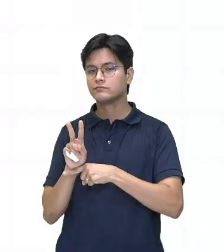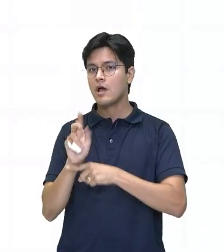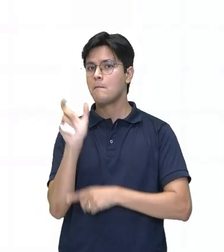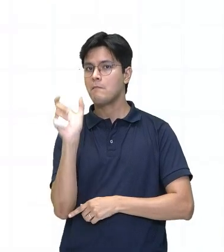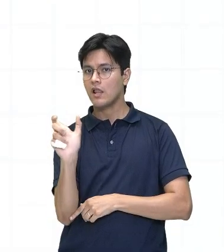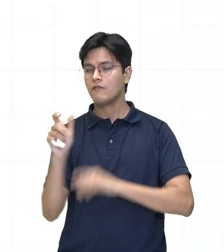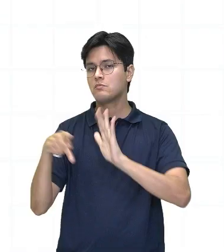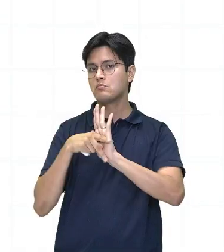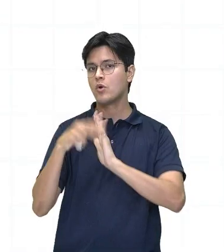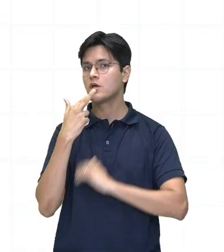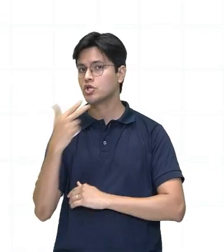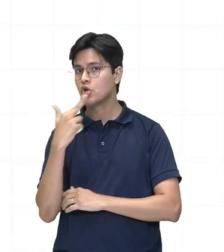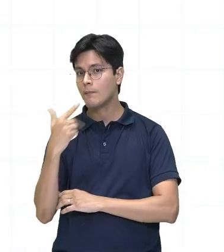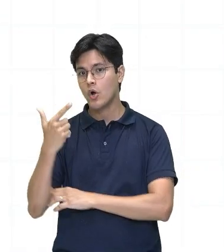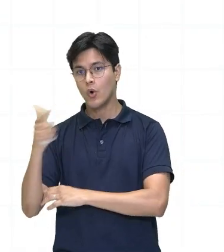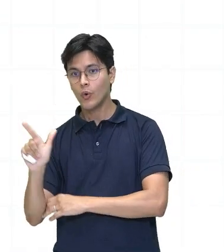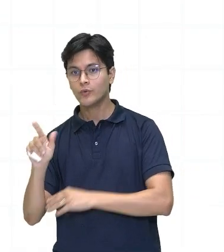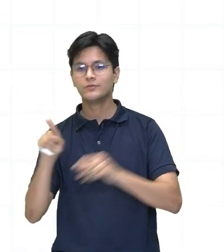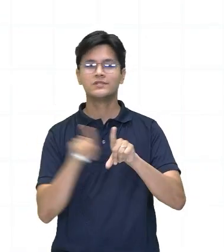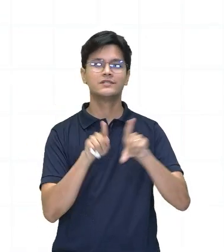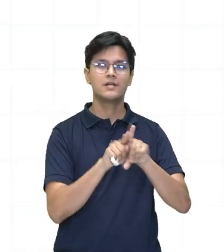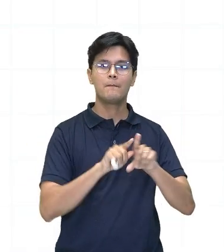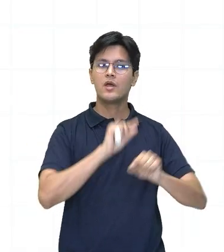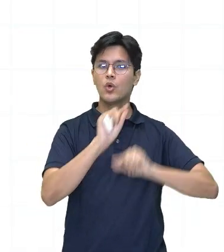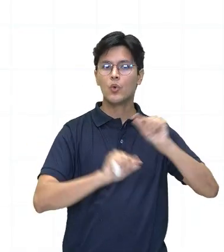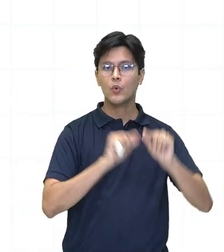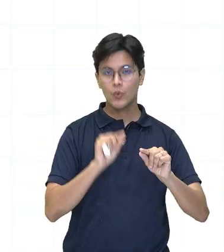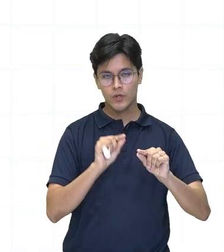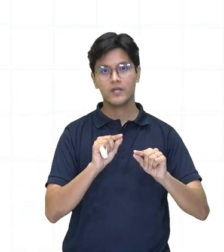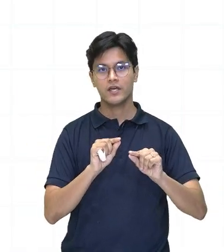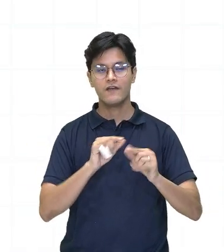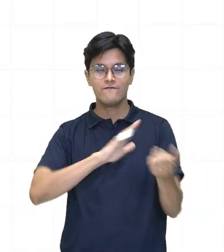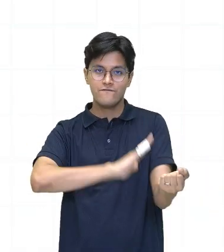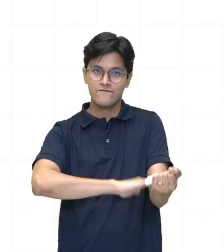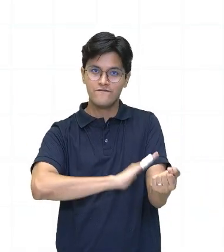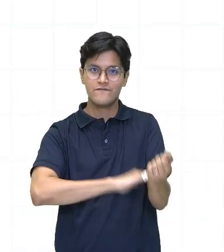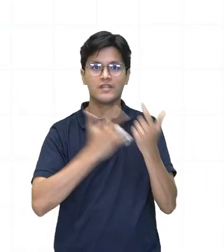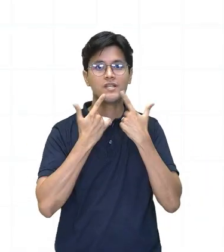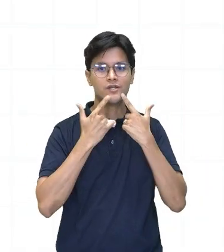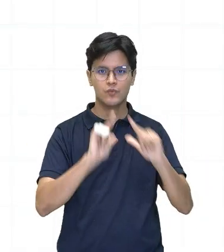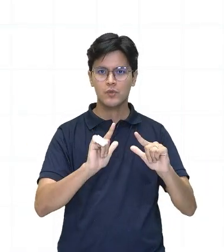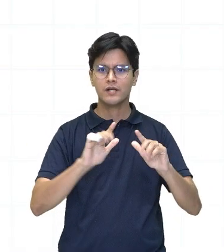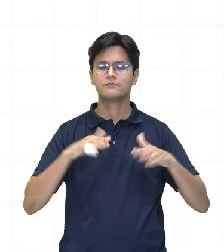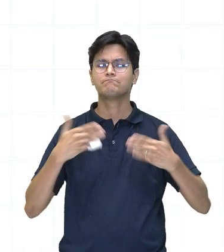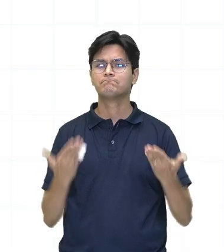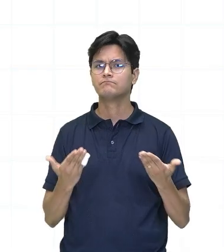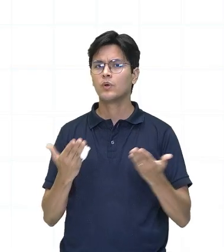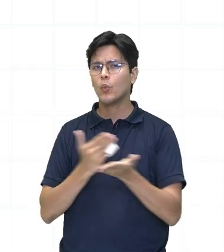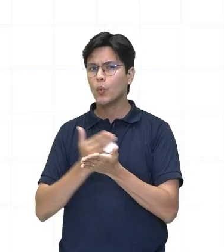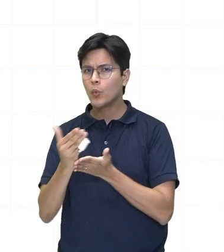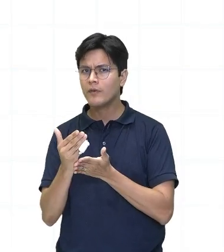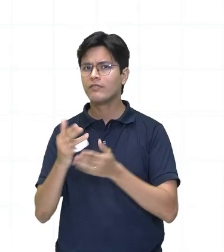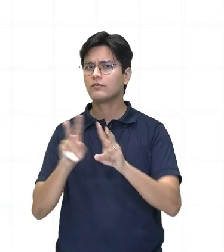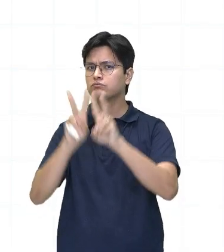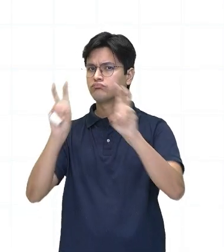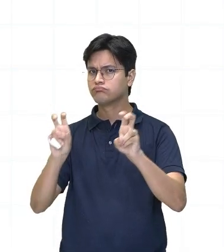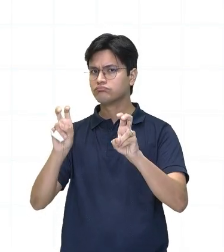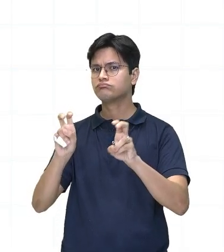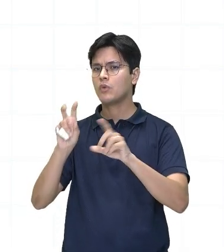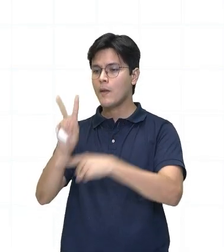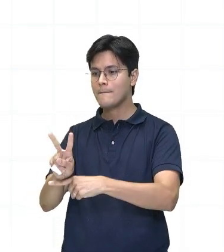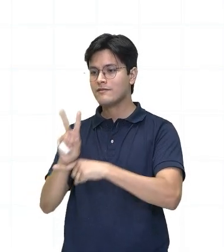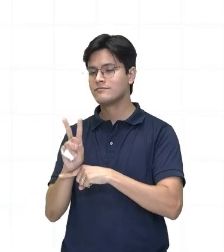estrangeirismo. Sabemos que nós vivemos na era da tecnologia, então nós estamos sempre em contato com